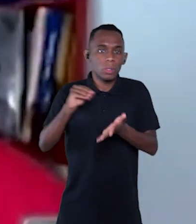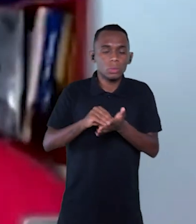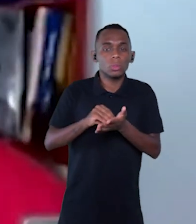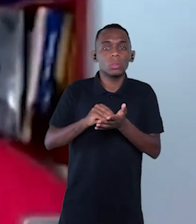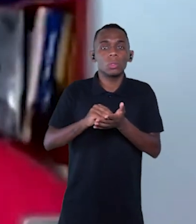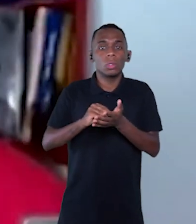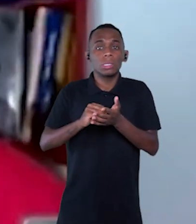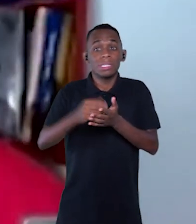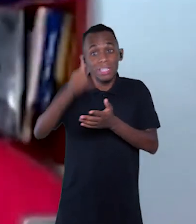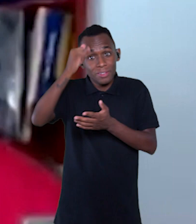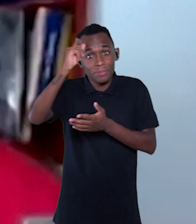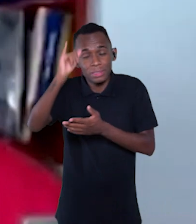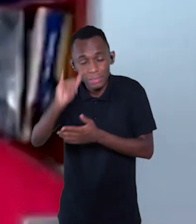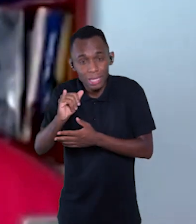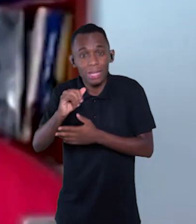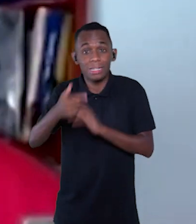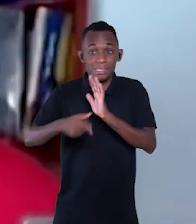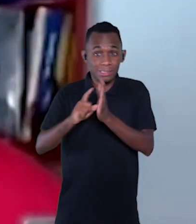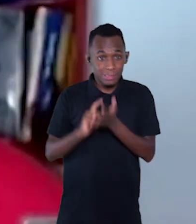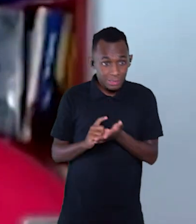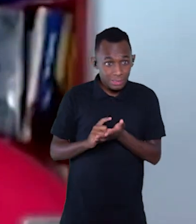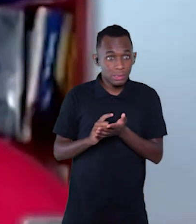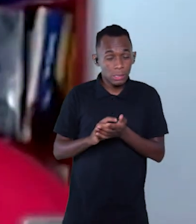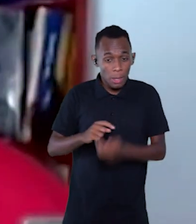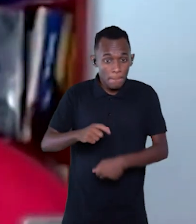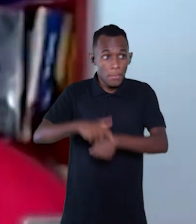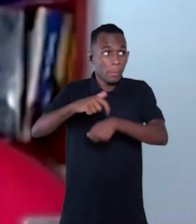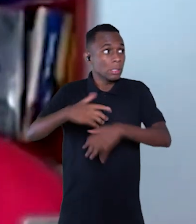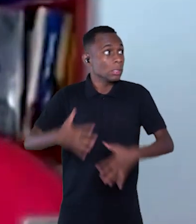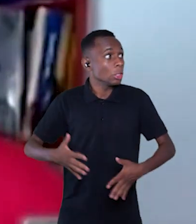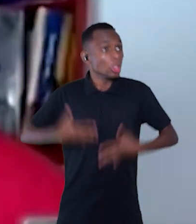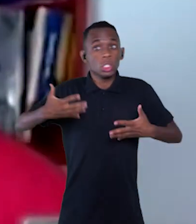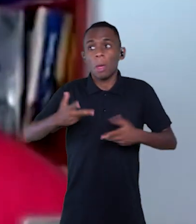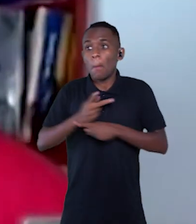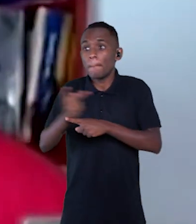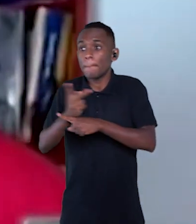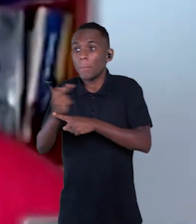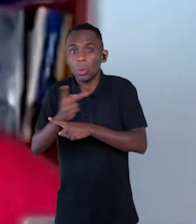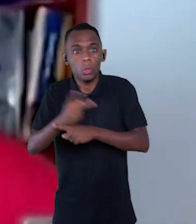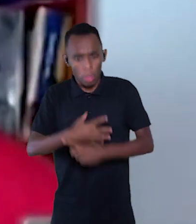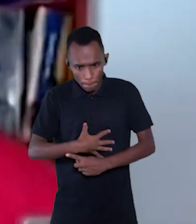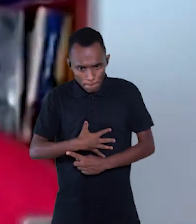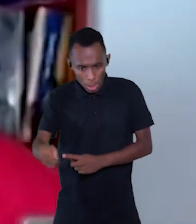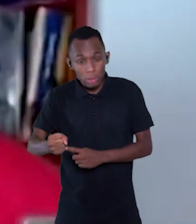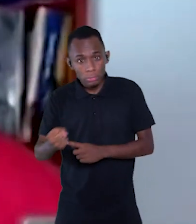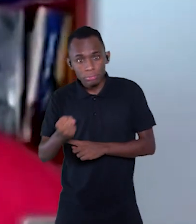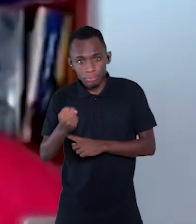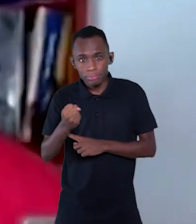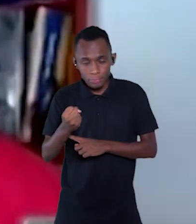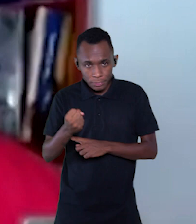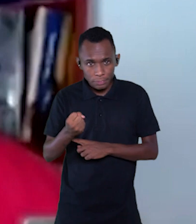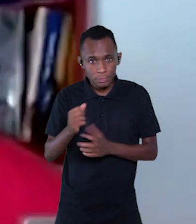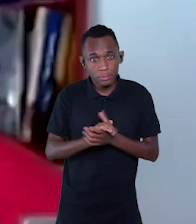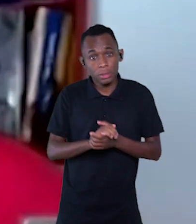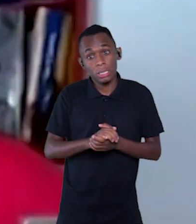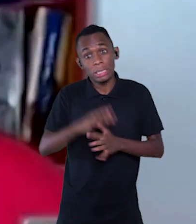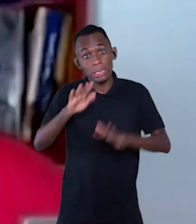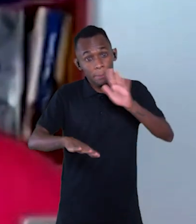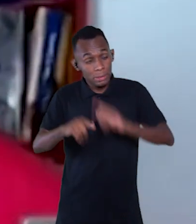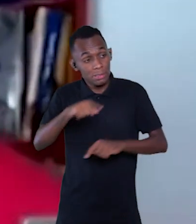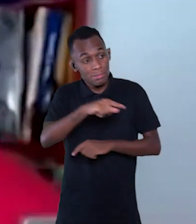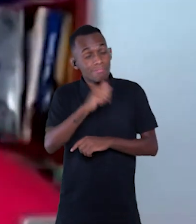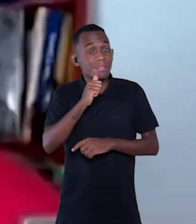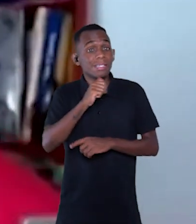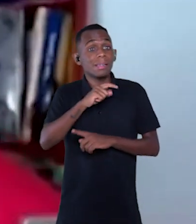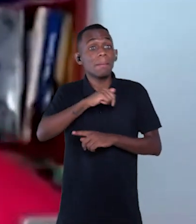método contraceptivo, o que ela faz no momento de desespero é buscar, por exemplo, um aborto clandestino. E muitas vezes ela morre